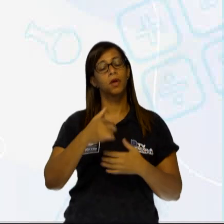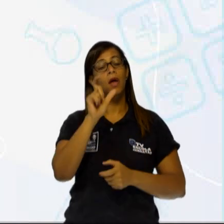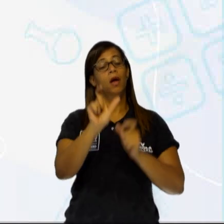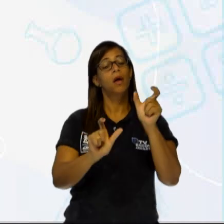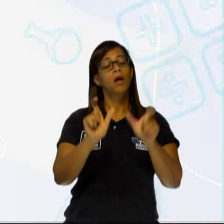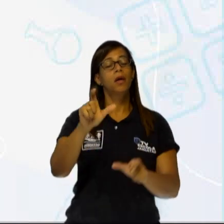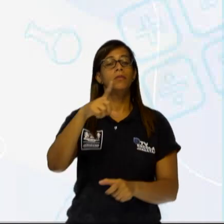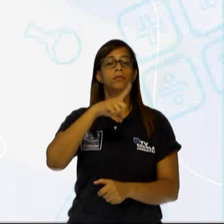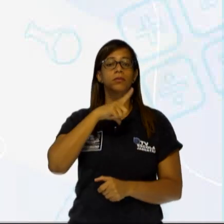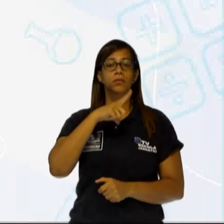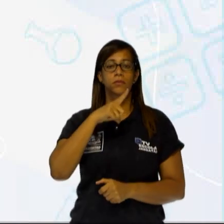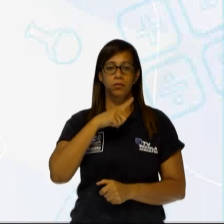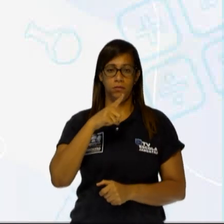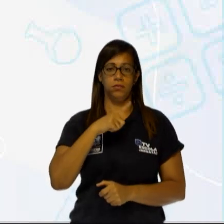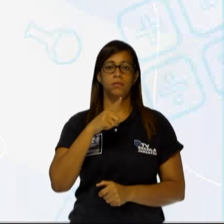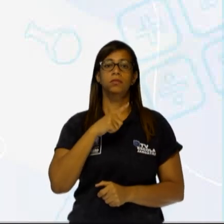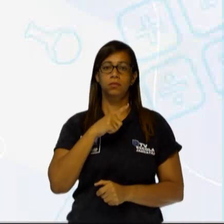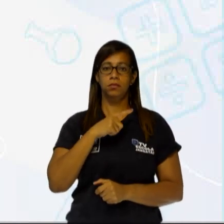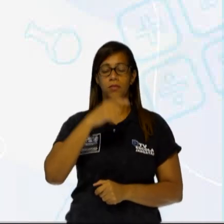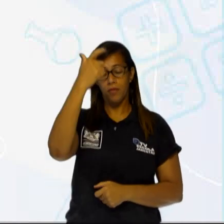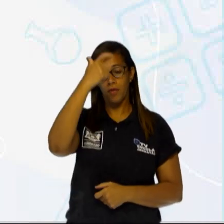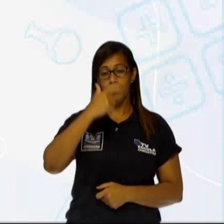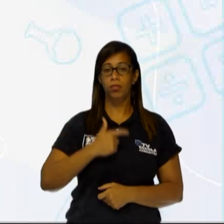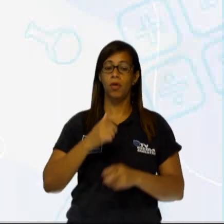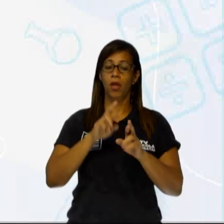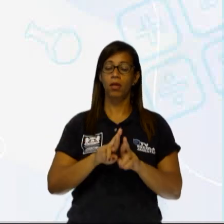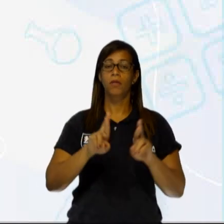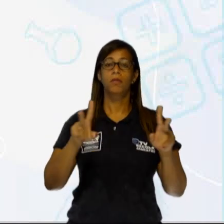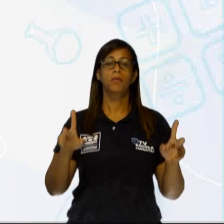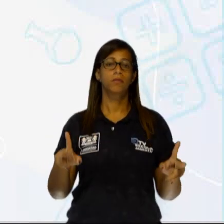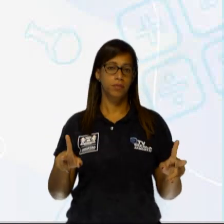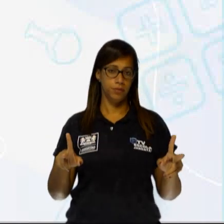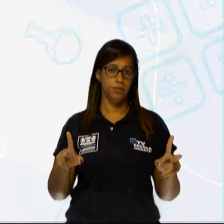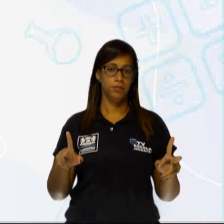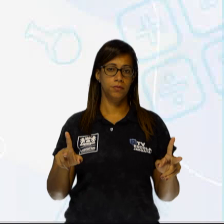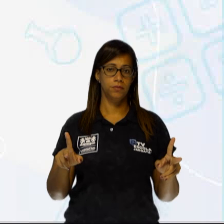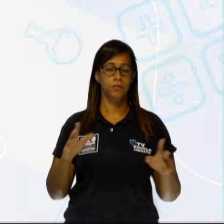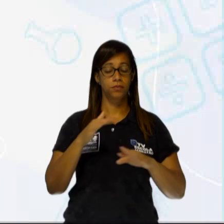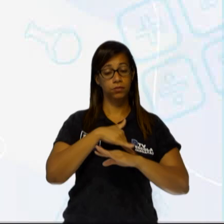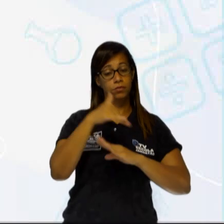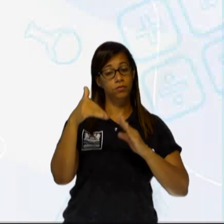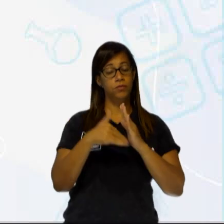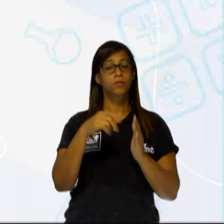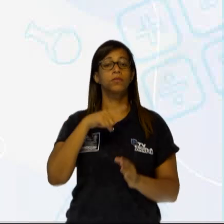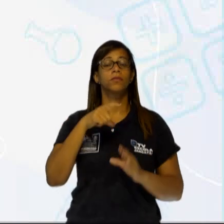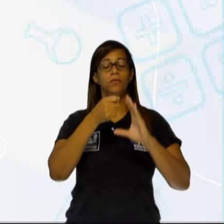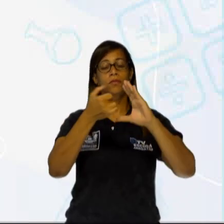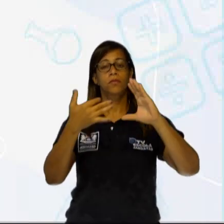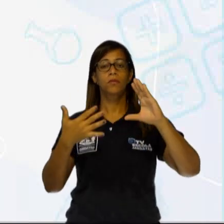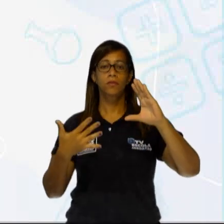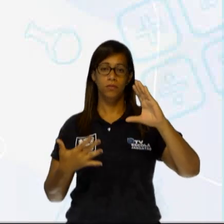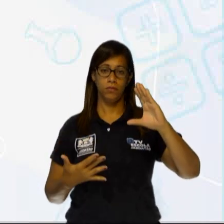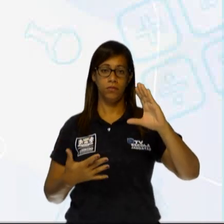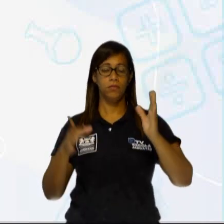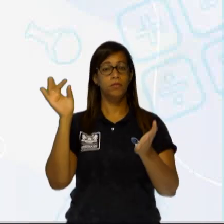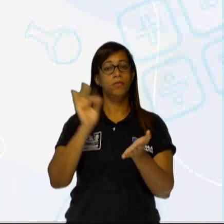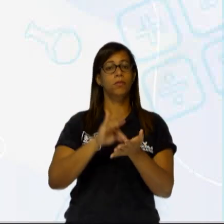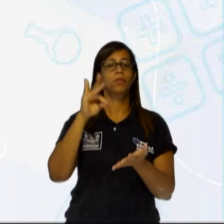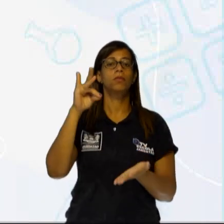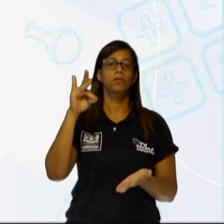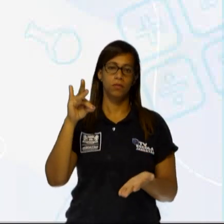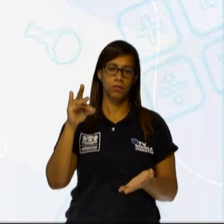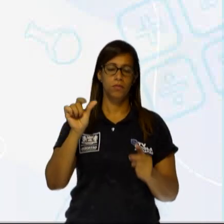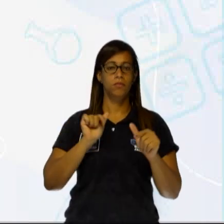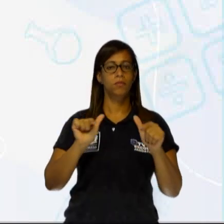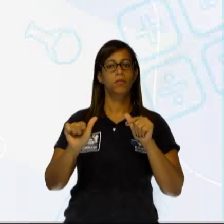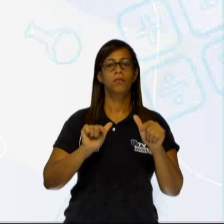um possui uma personalidade bastante distinta do outro e todos apresentam características que os tornam originais e